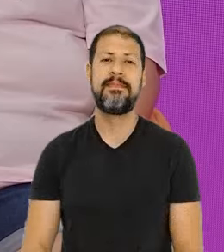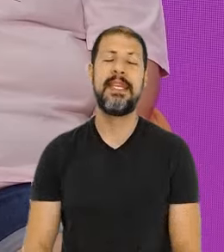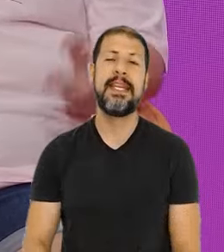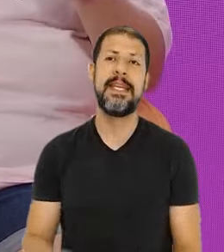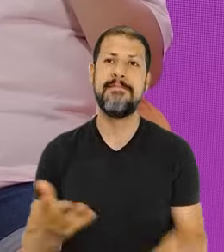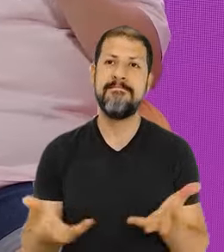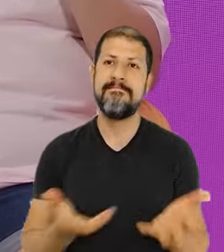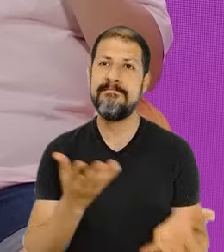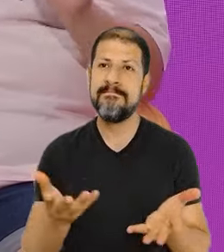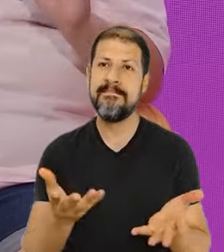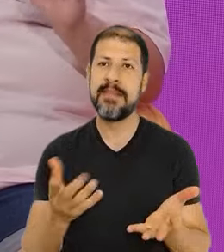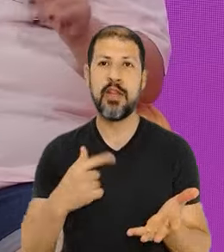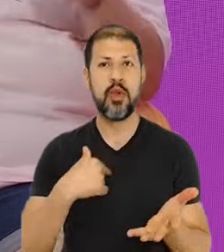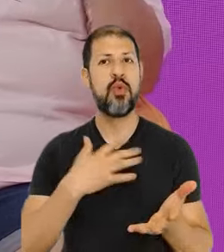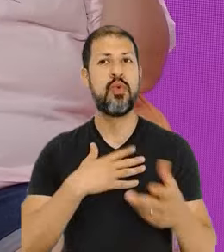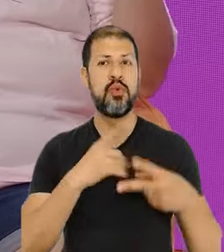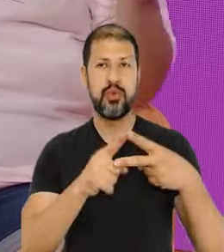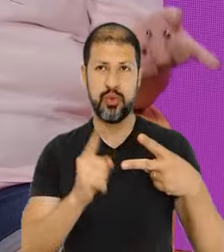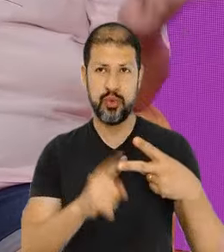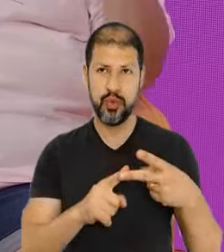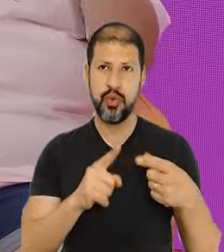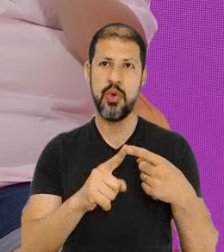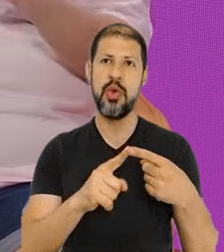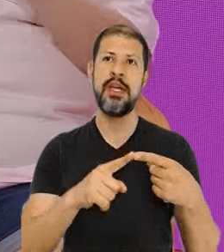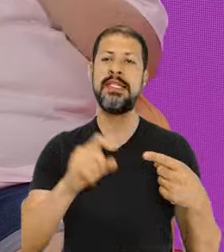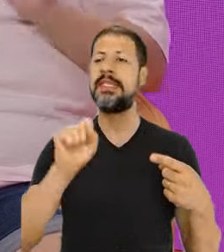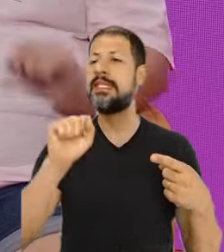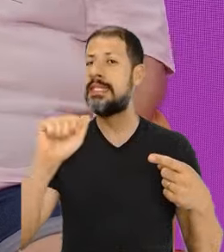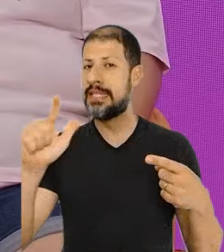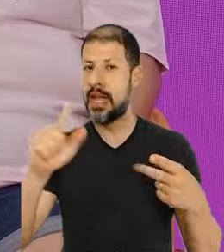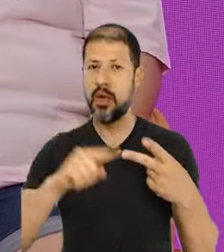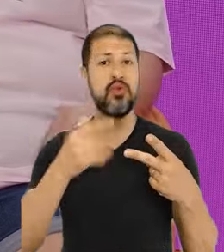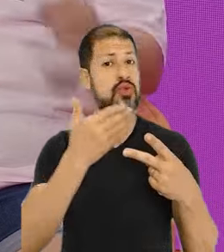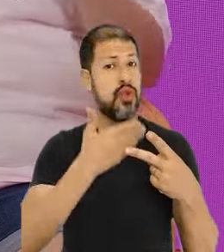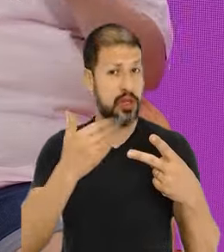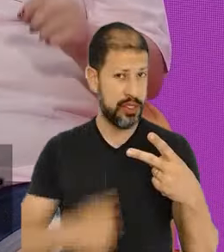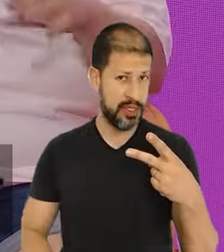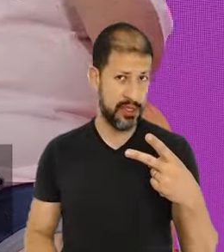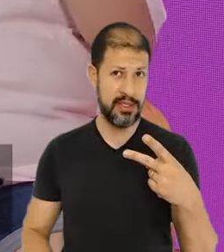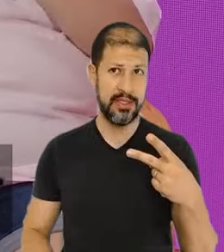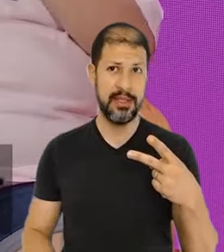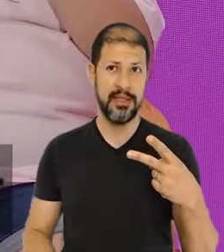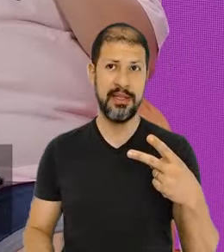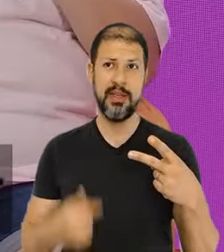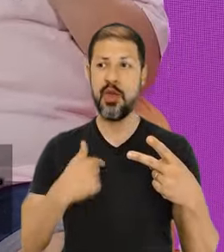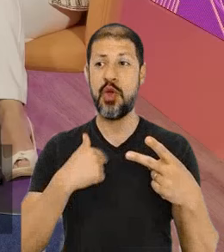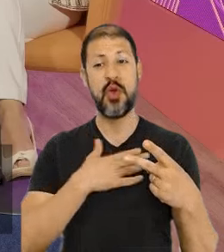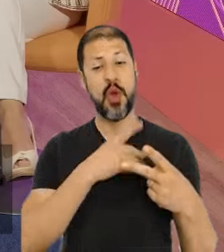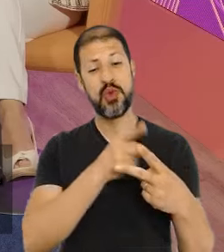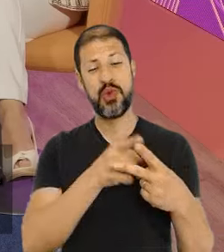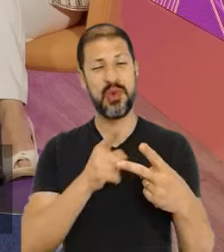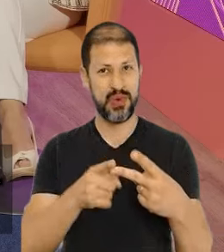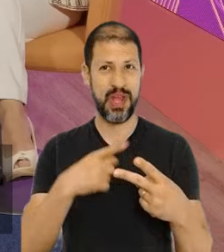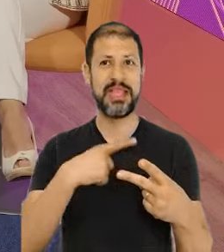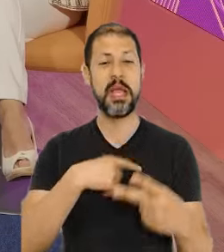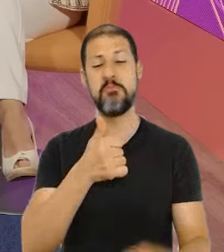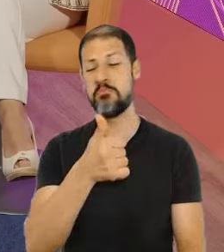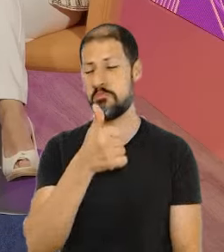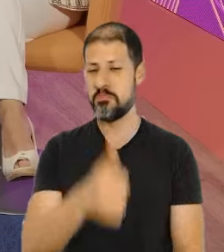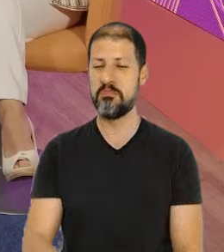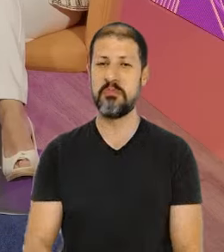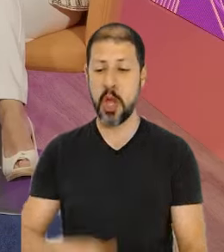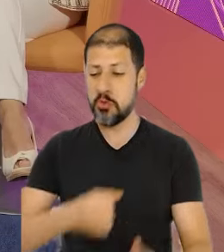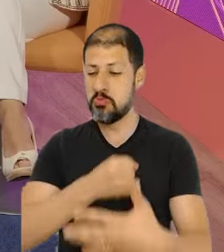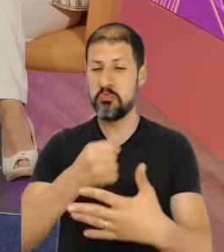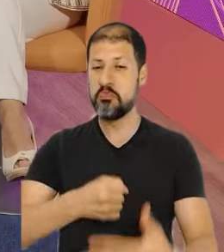assim eu gosto doce eu gosto de secata e doce ah você gosta tanto do doce Mas você tá bem eu nem